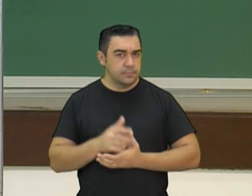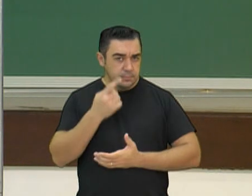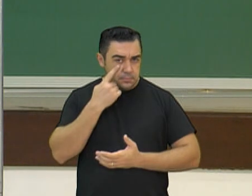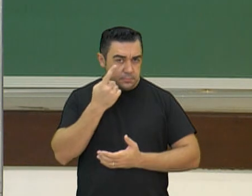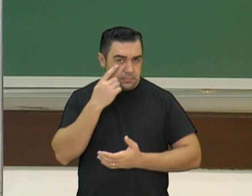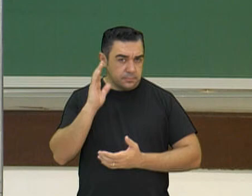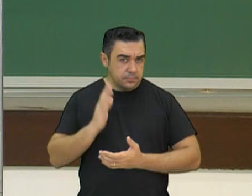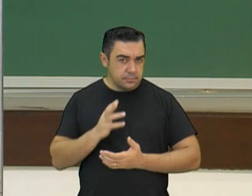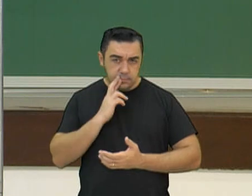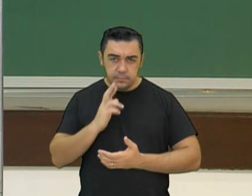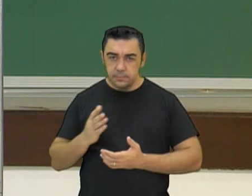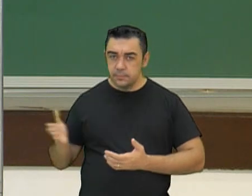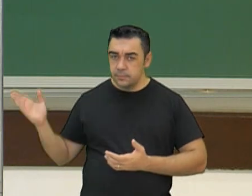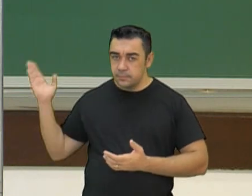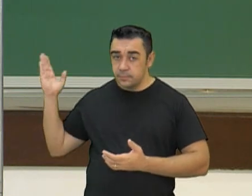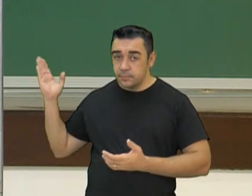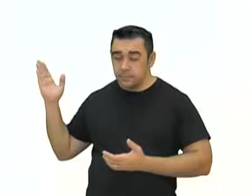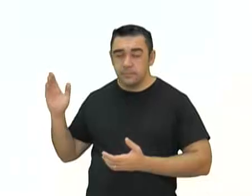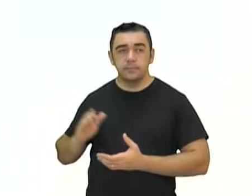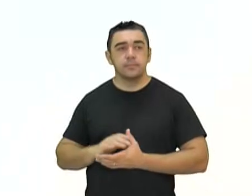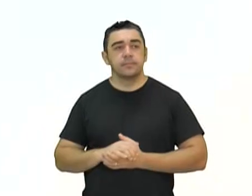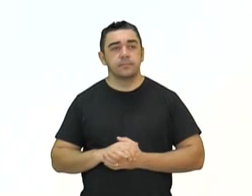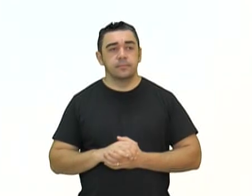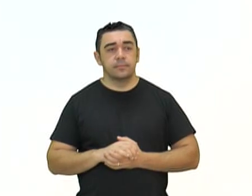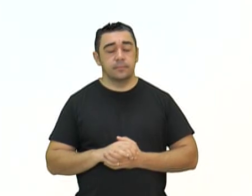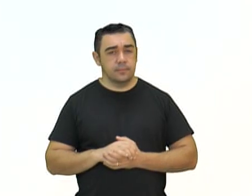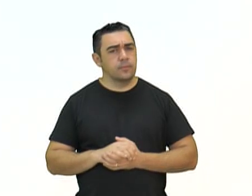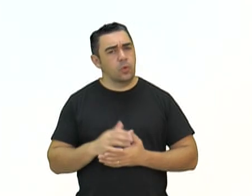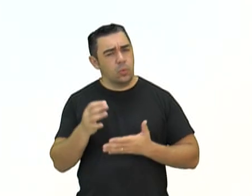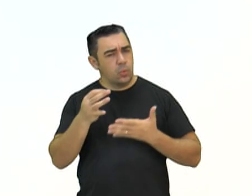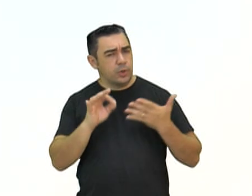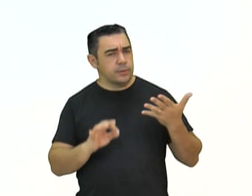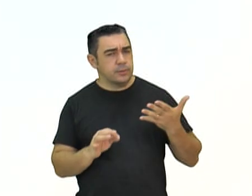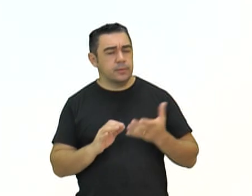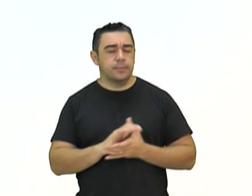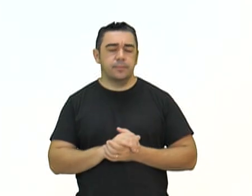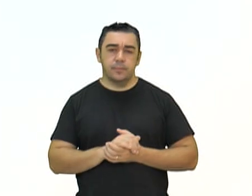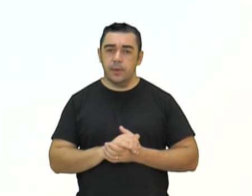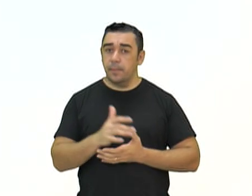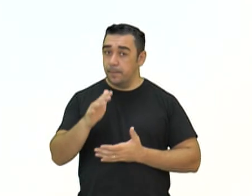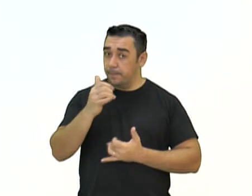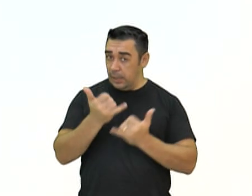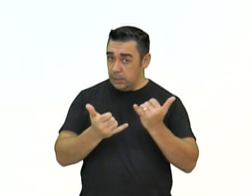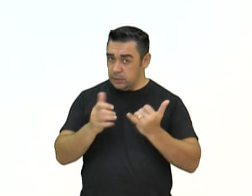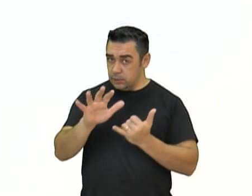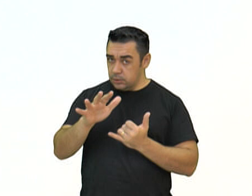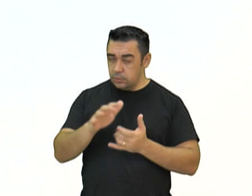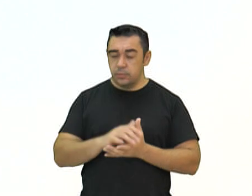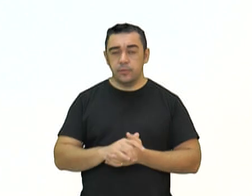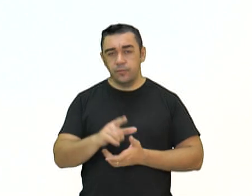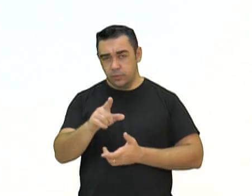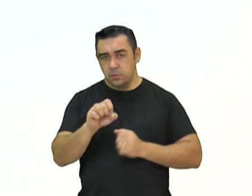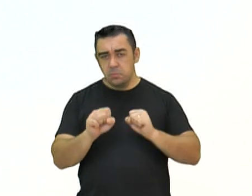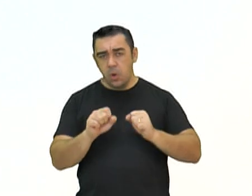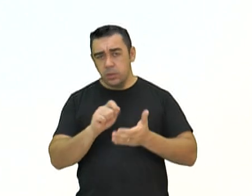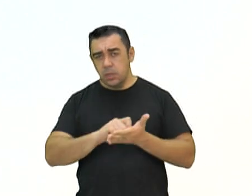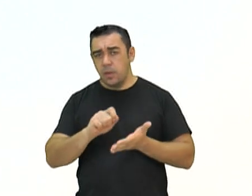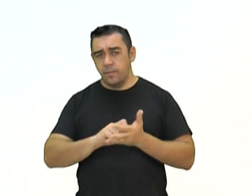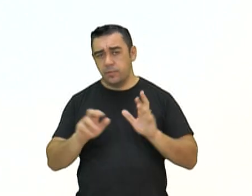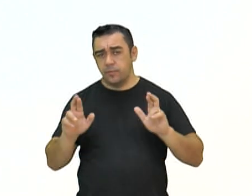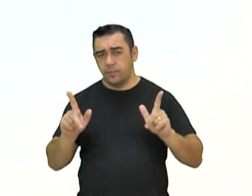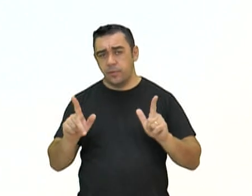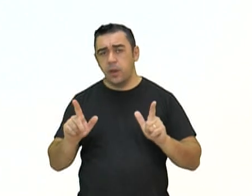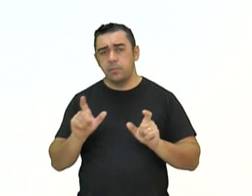Verificando, pessoal, então, quem acertou, olha lá. Então, na correção, né, é uma correção aproximada, tá? É, vocês podem ter utilizado